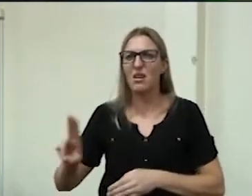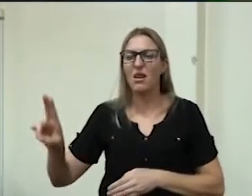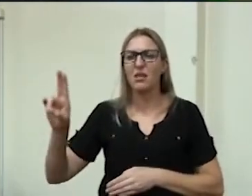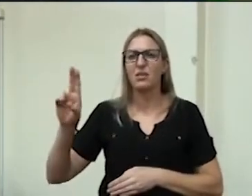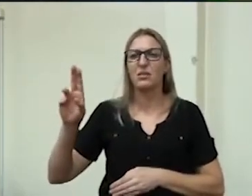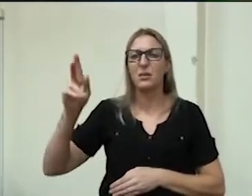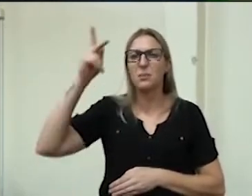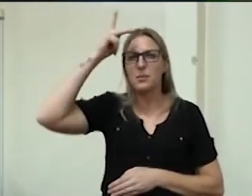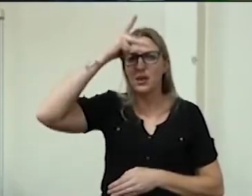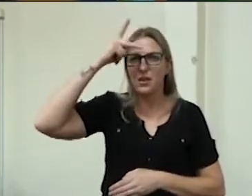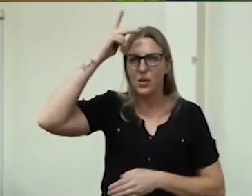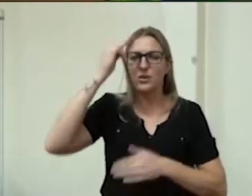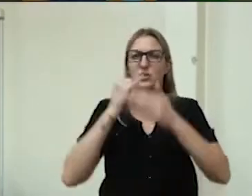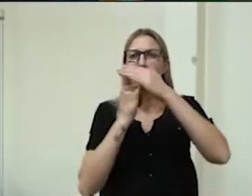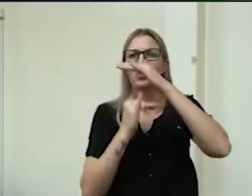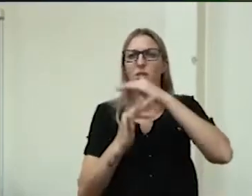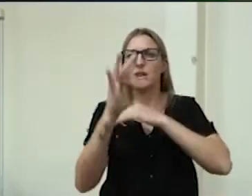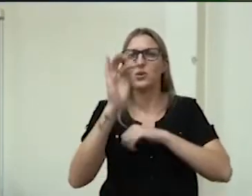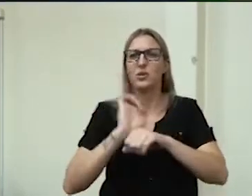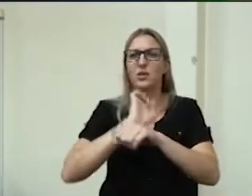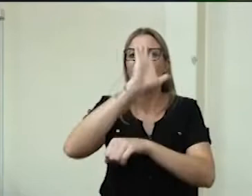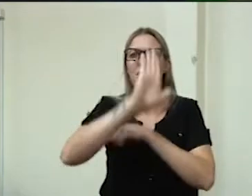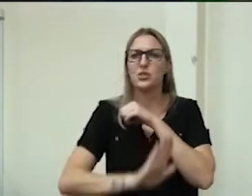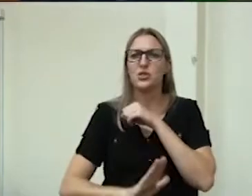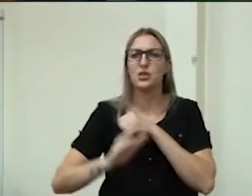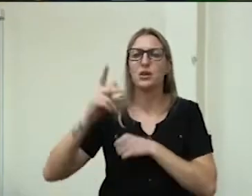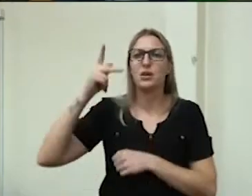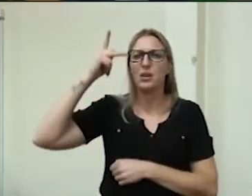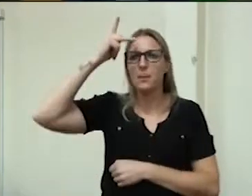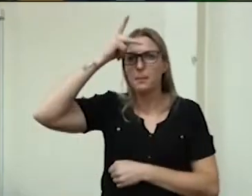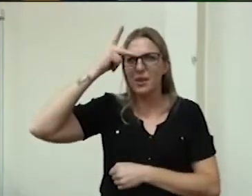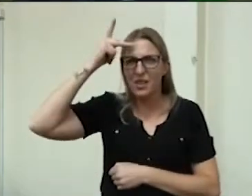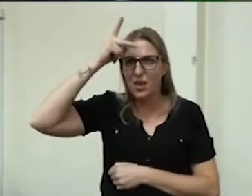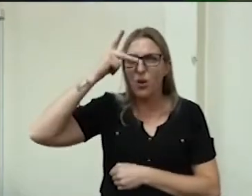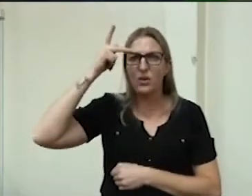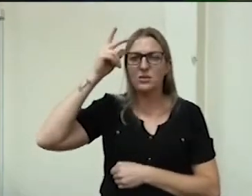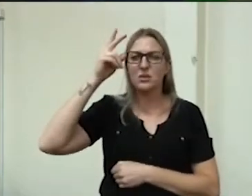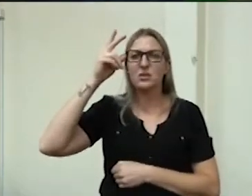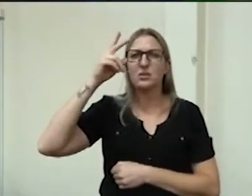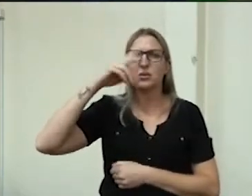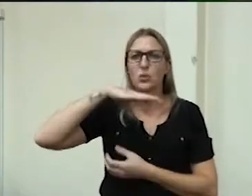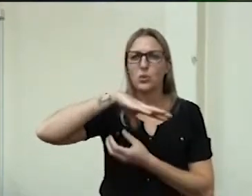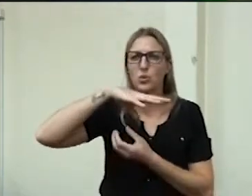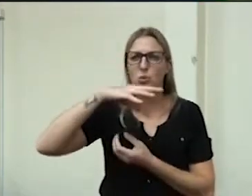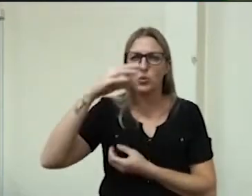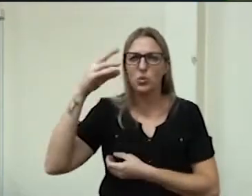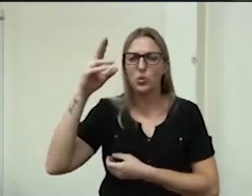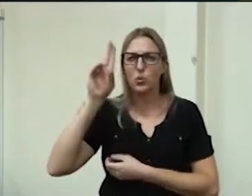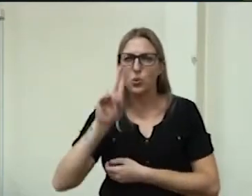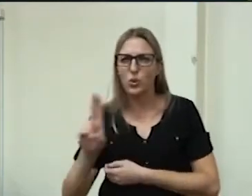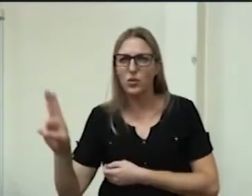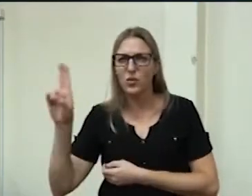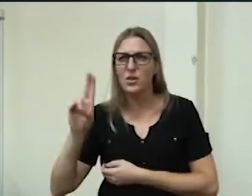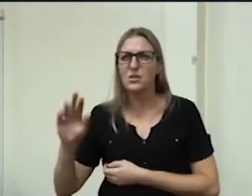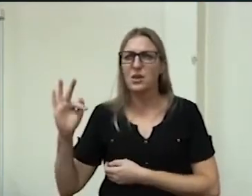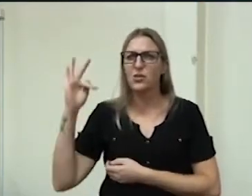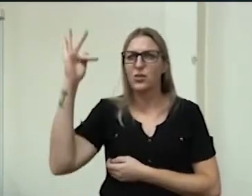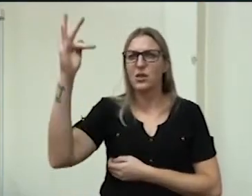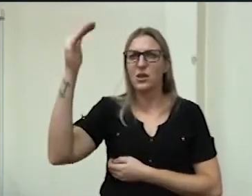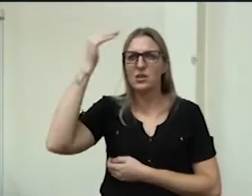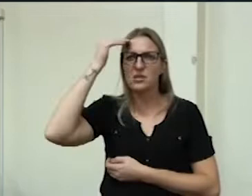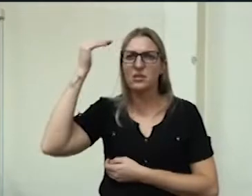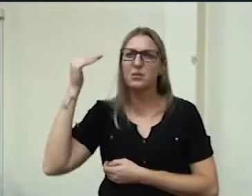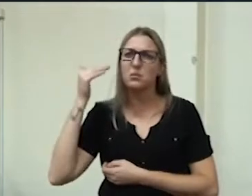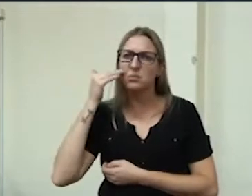Federal de Erechim, Instituto Federal de Pelotas, Universidade Federal de Santa Maria garantem que